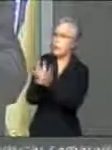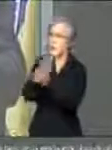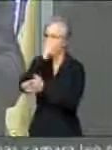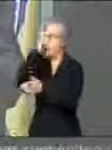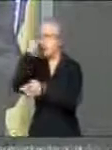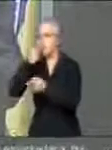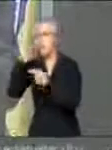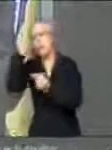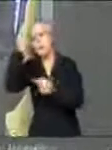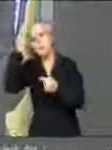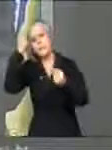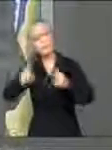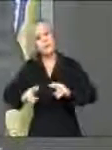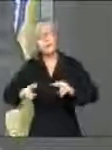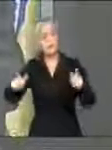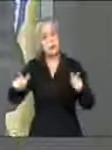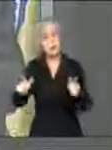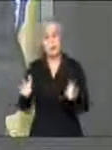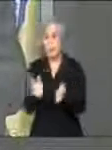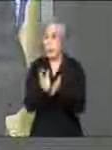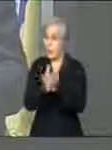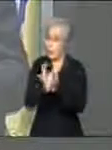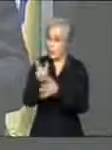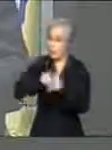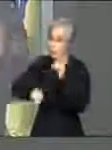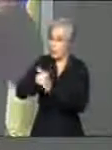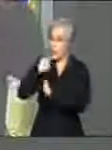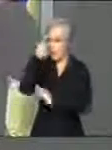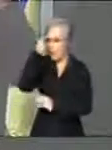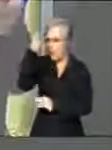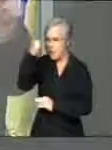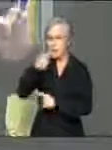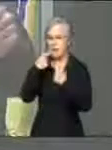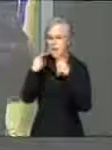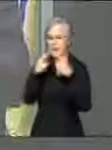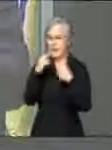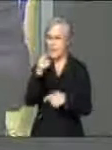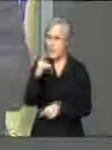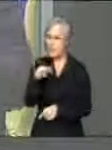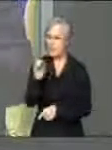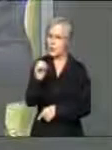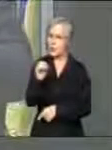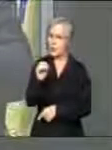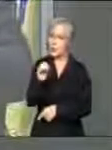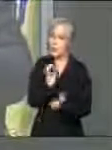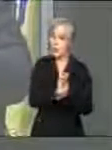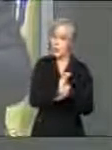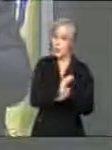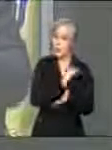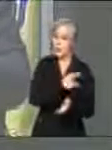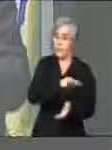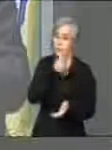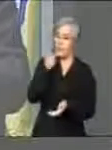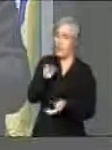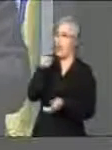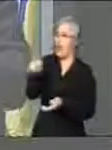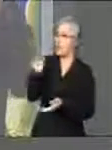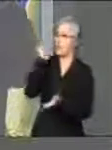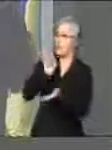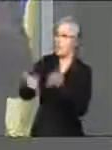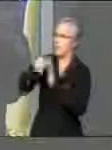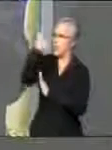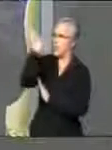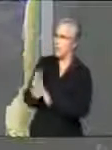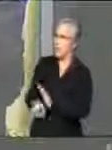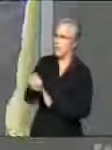críticos foram taxados de pessimistas, inimigos do Brasil, de ser contra os pobres,